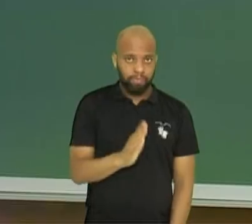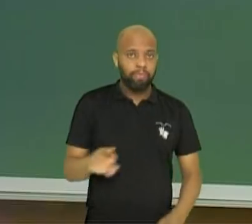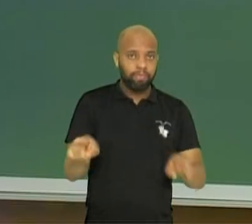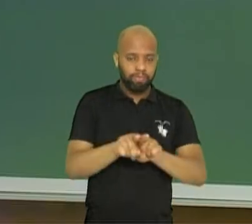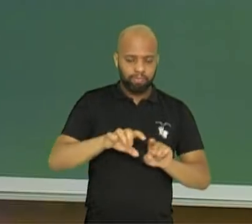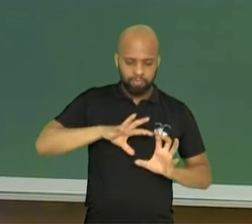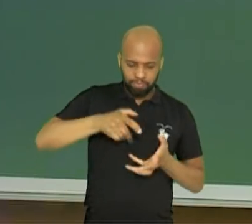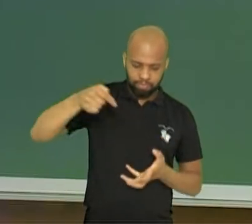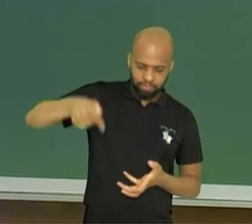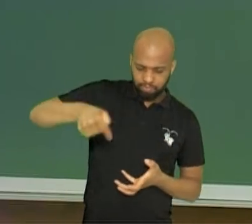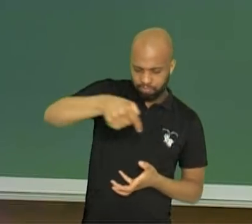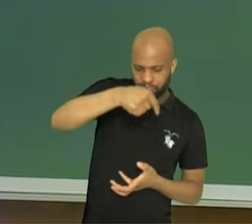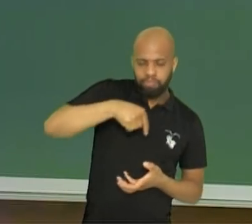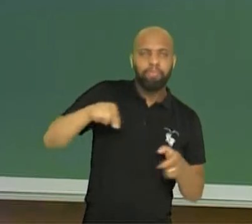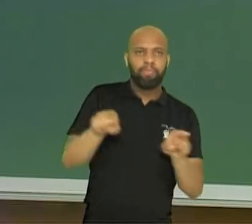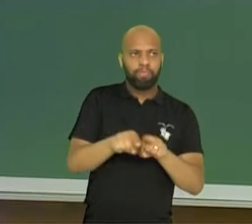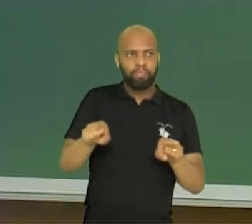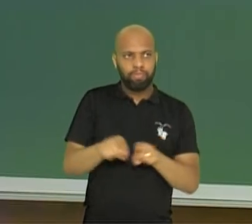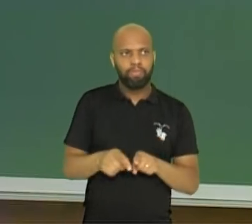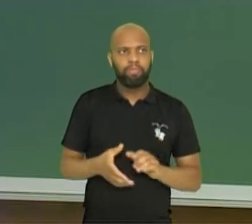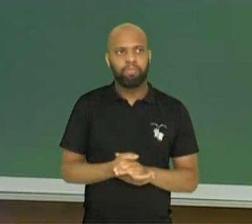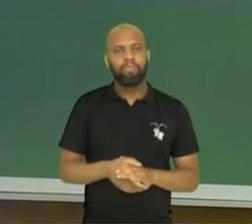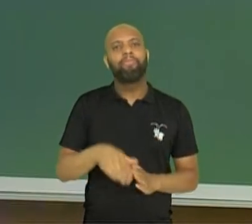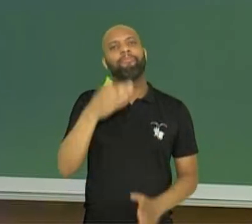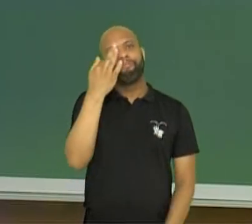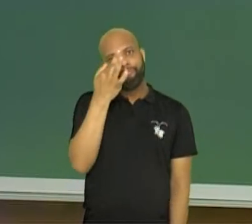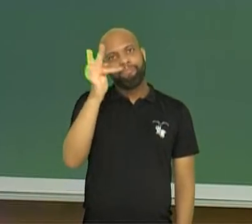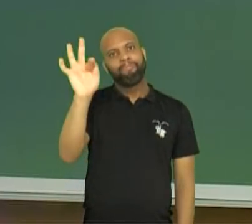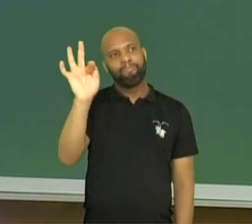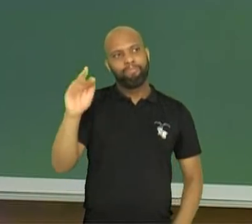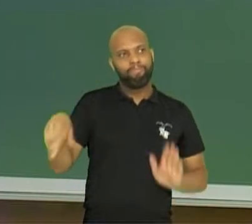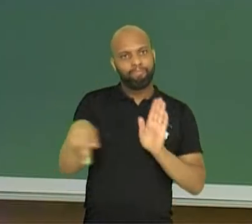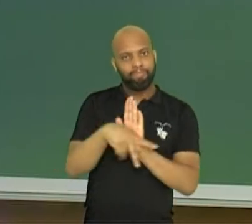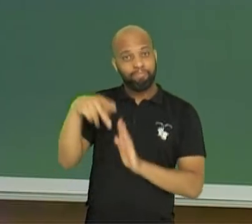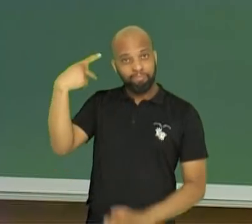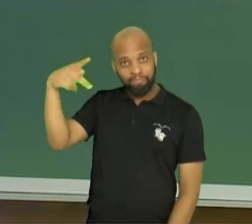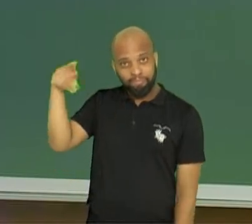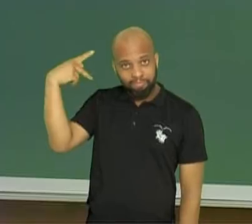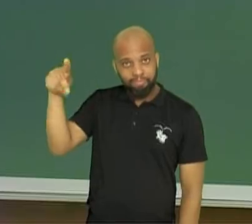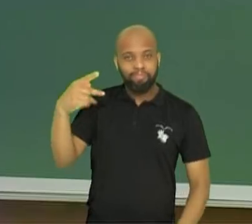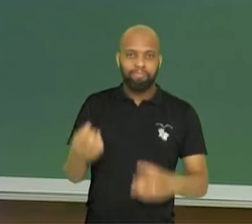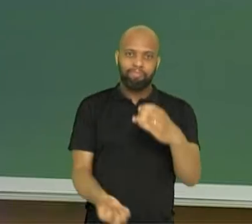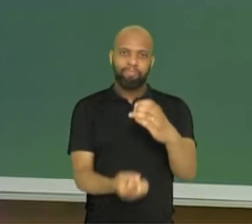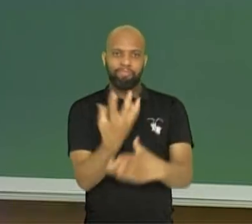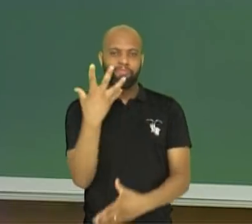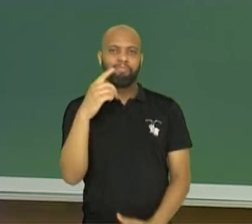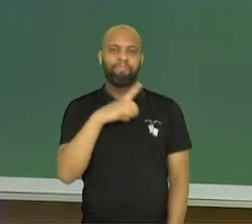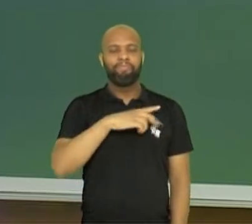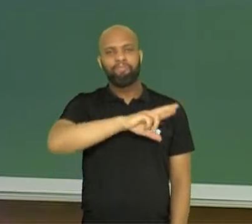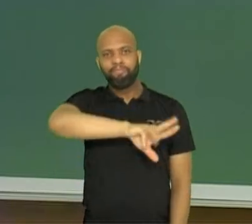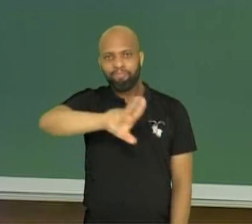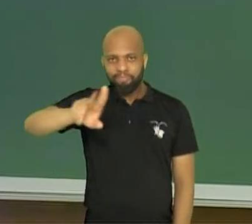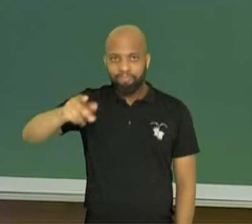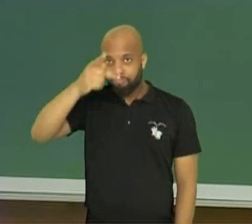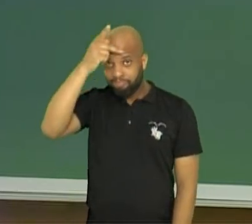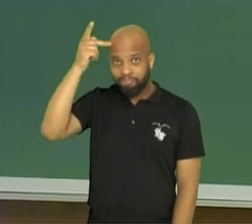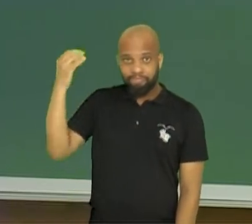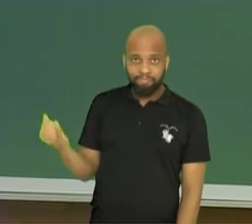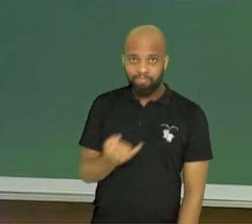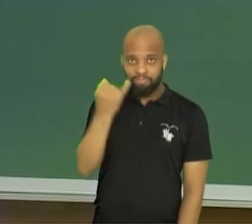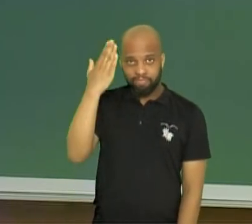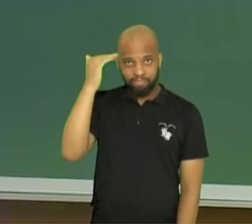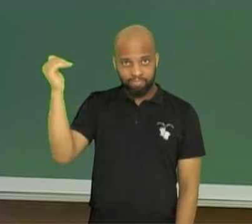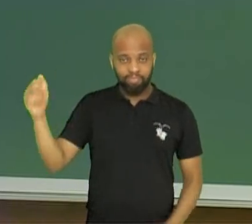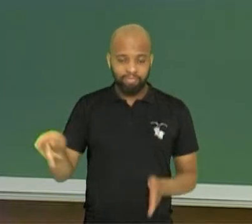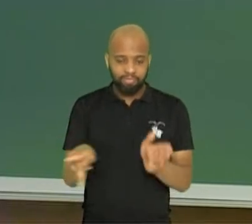mundo afora, né? Tinha que ser de origem francesa. Nós temos aí grandes ícones desse contexto